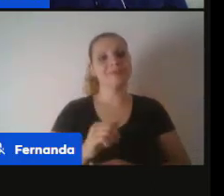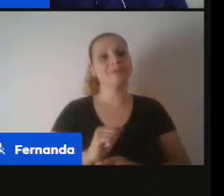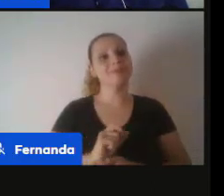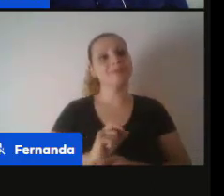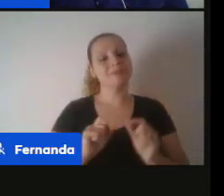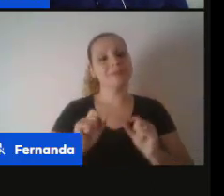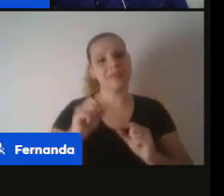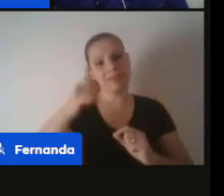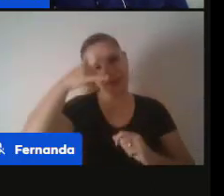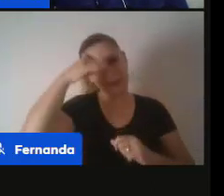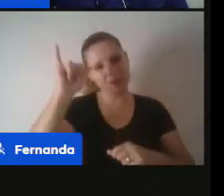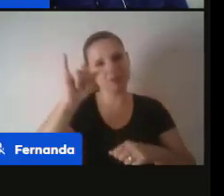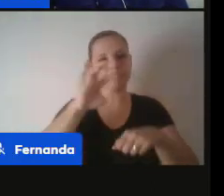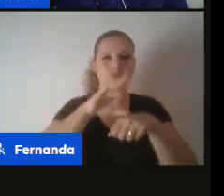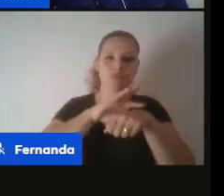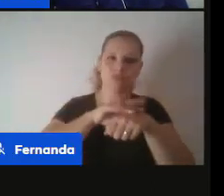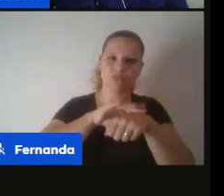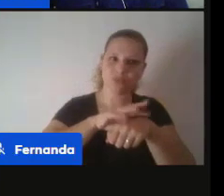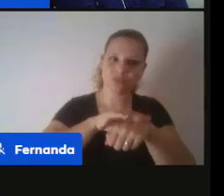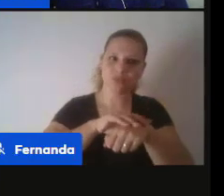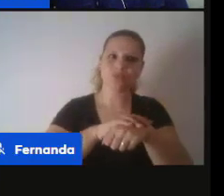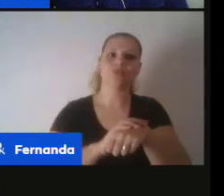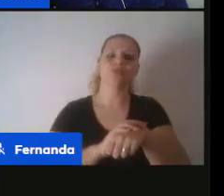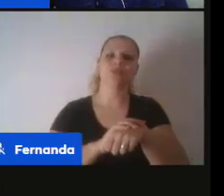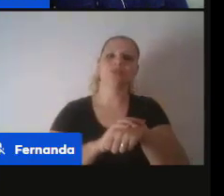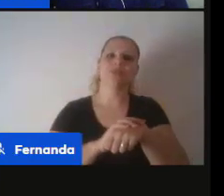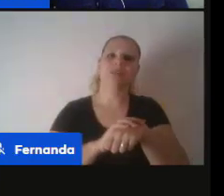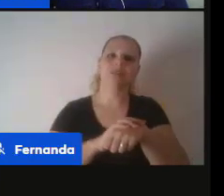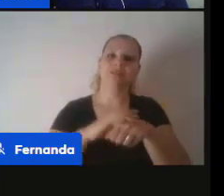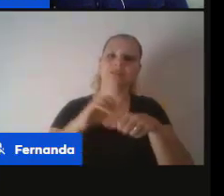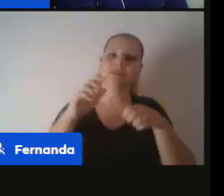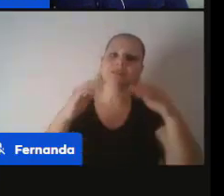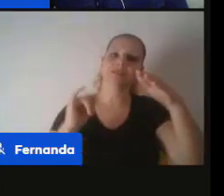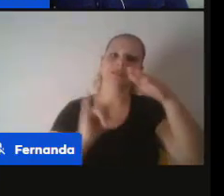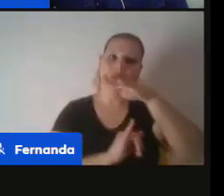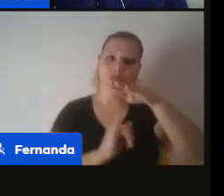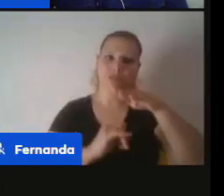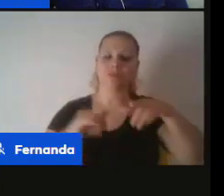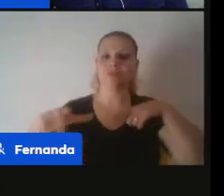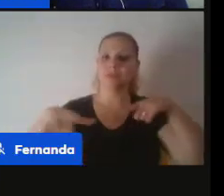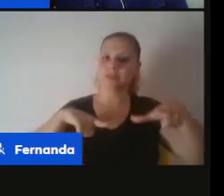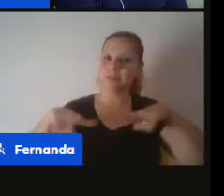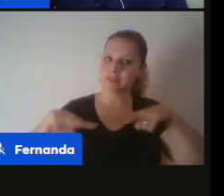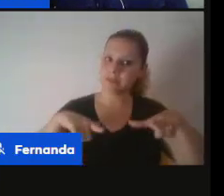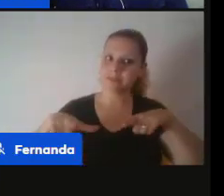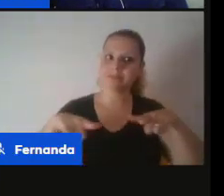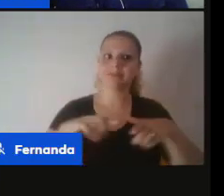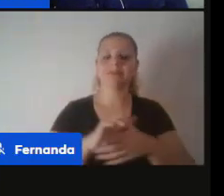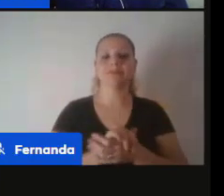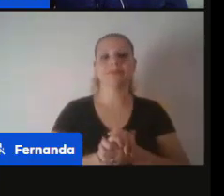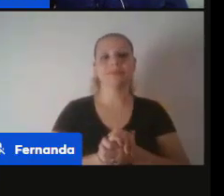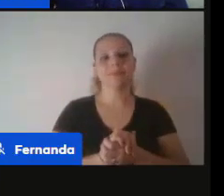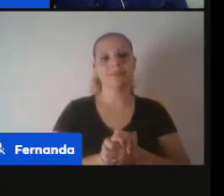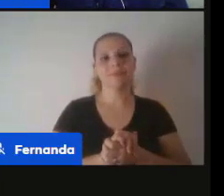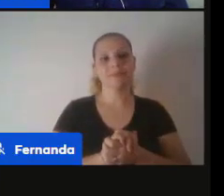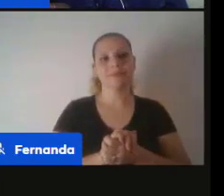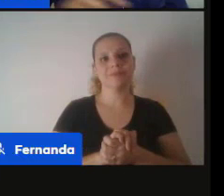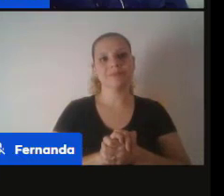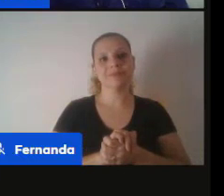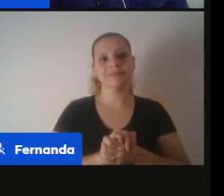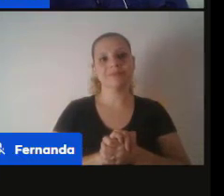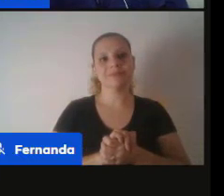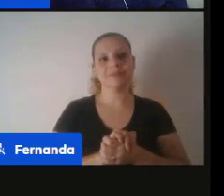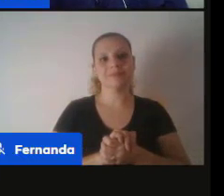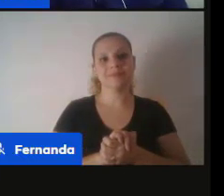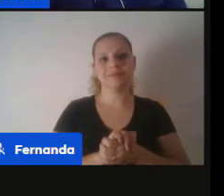essas arboviroses no seu local de trabalho, na sua instituição e, consequentemente, onde os